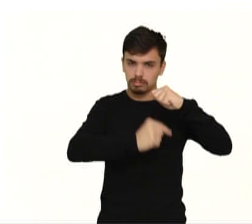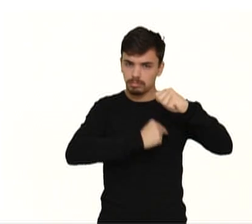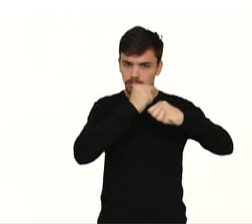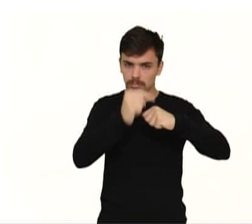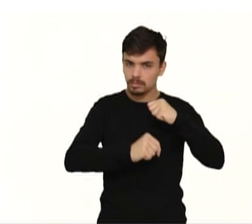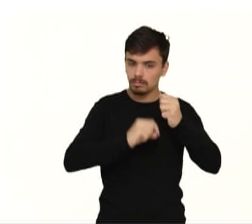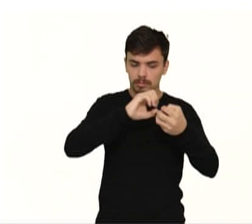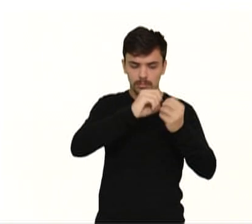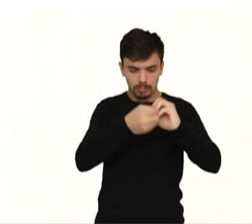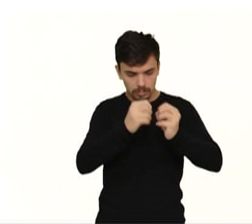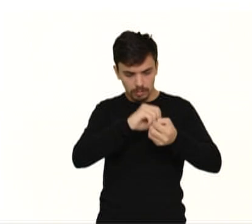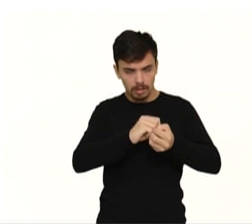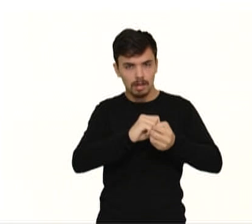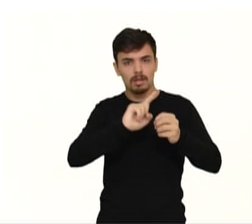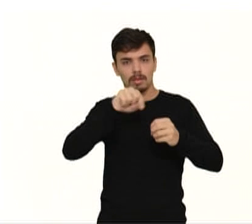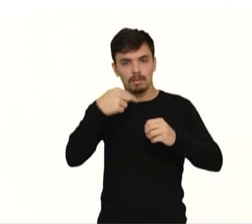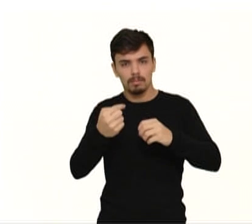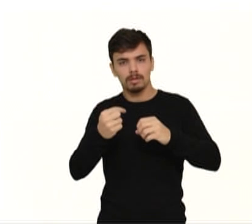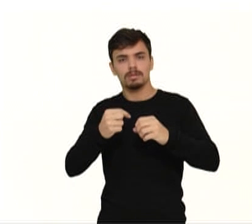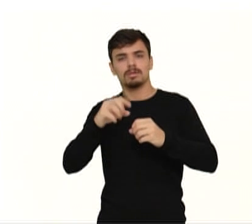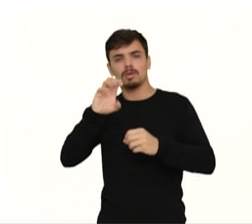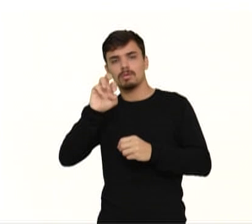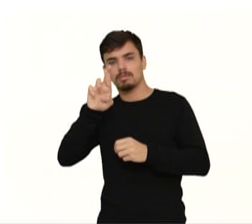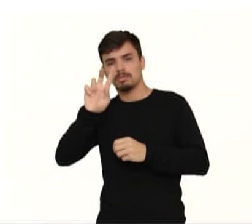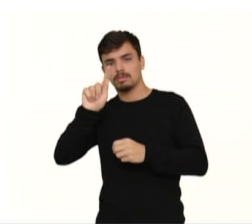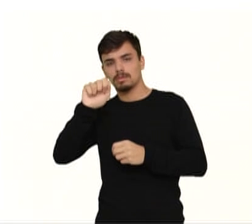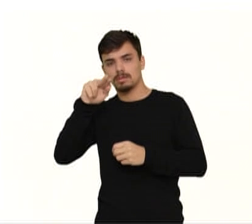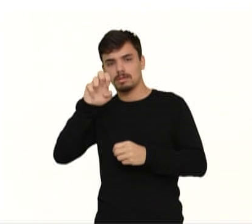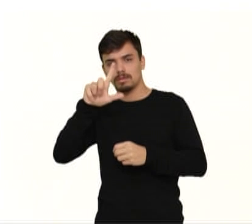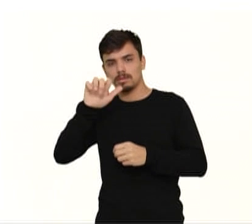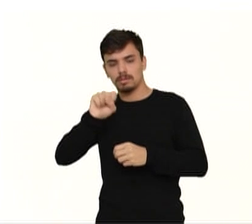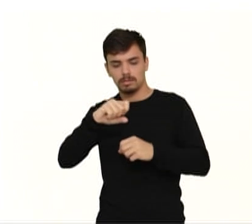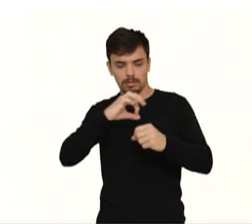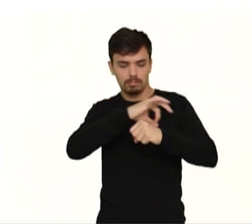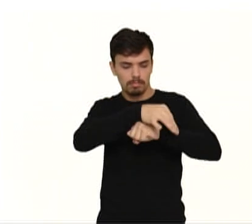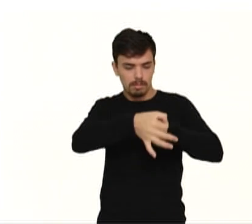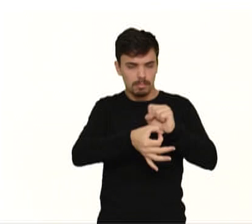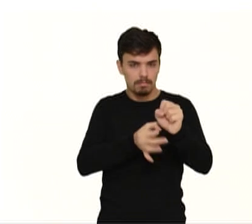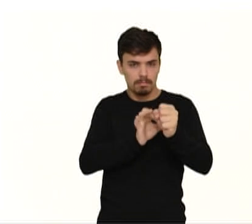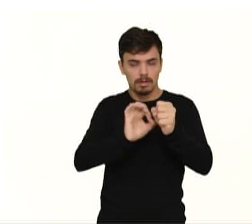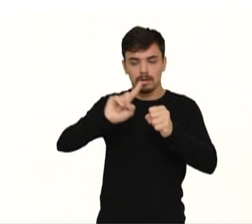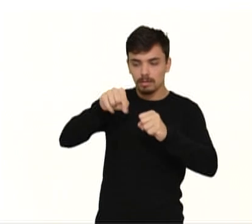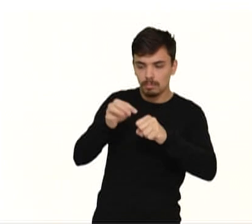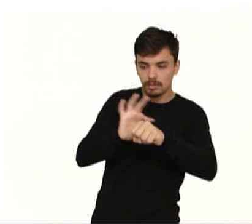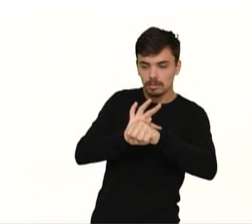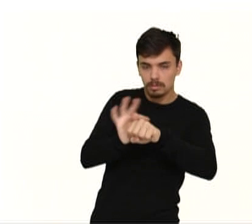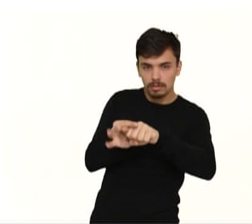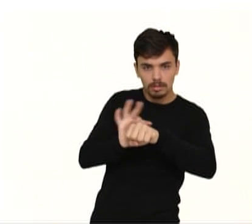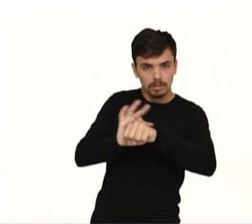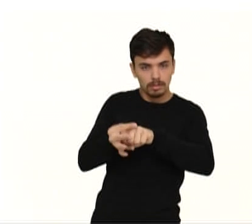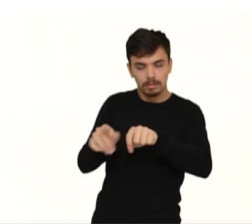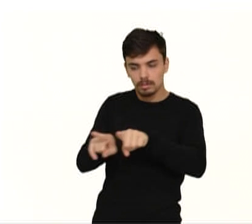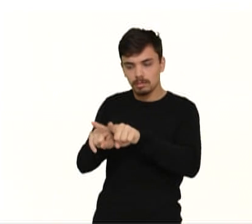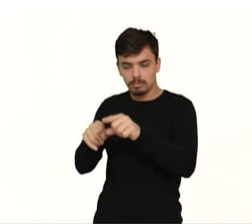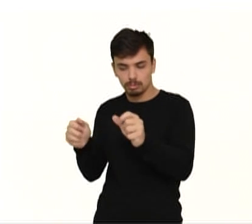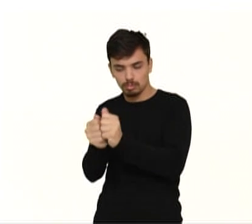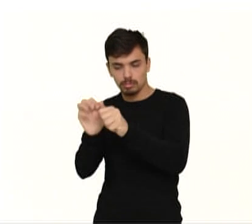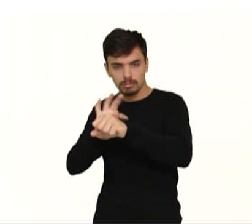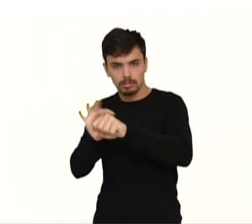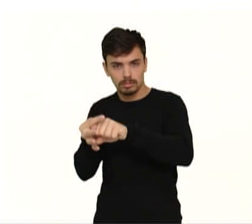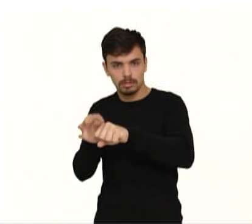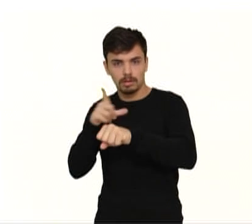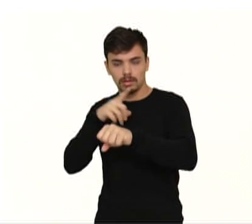formam organelas, as organelas formam células, as células, né, o conjunto delas vai formar tecido, o conjunto de tecidos vai